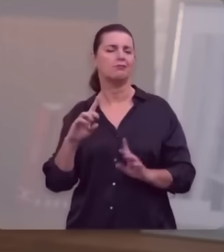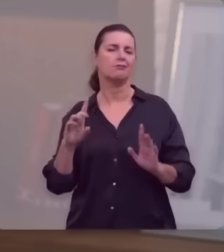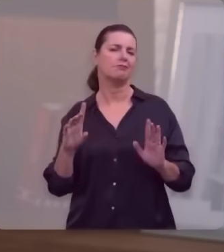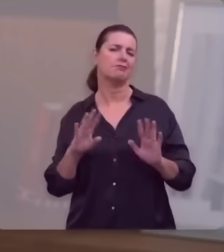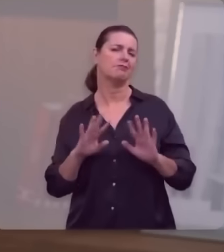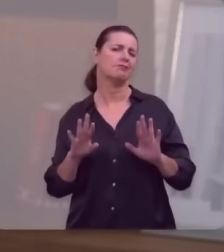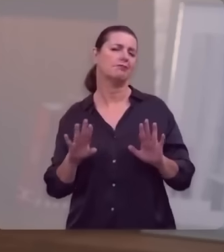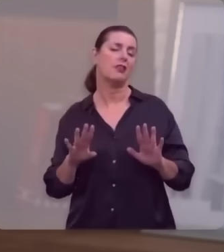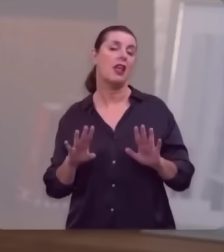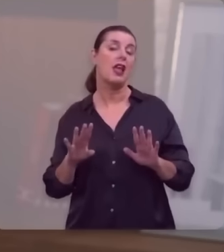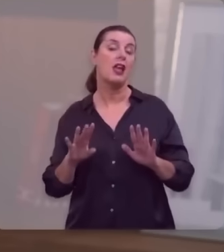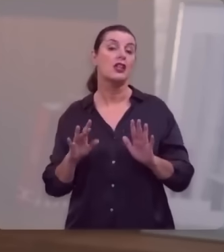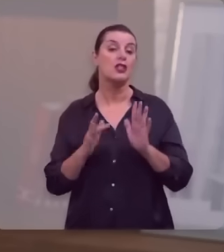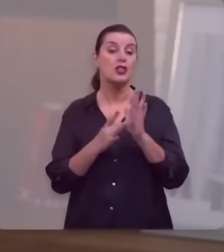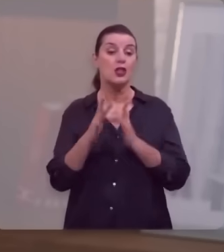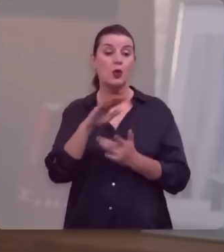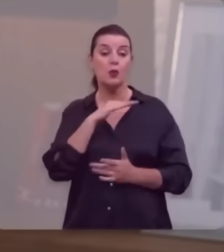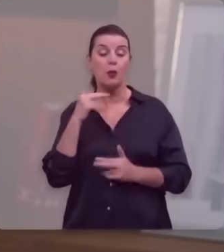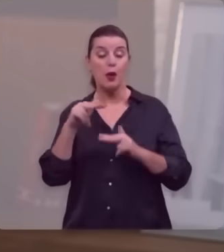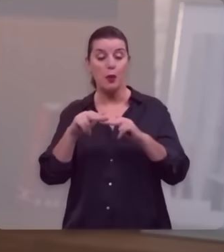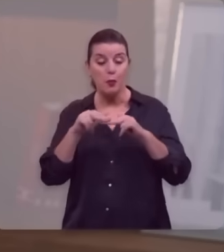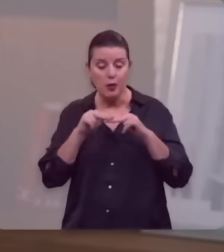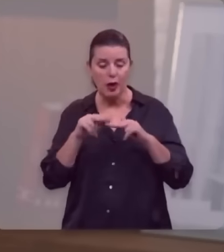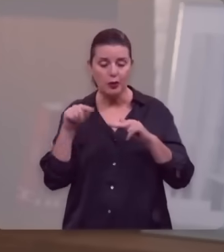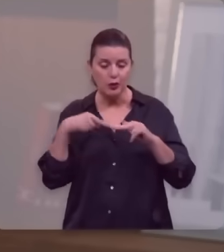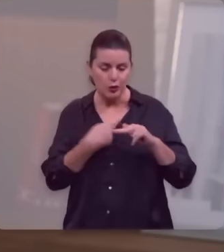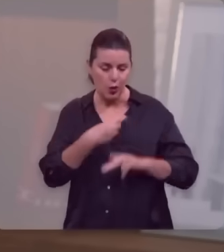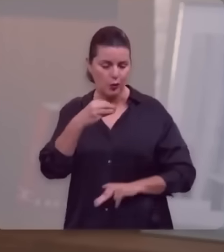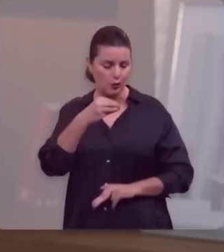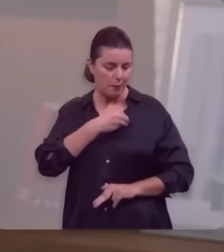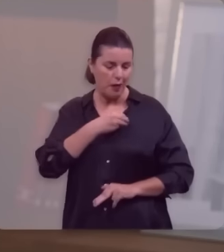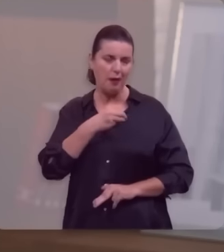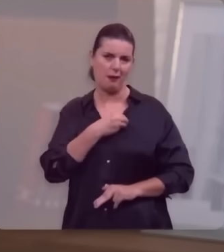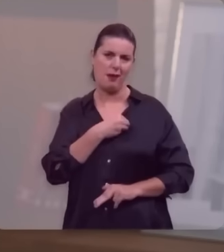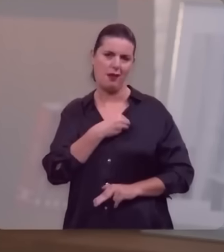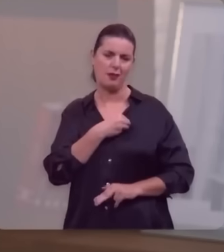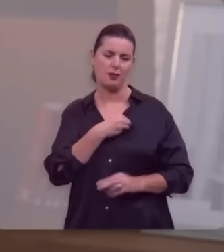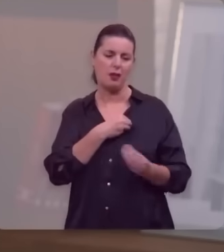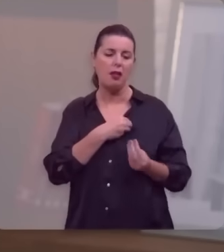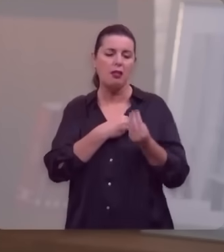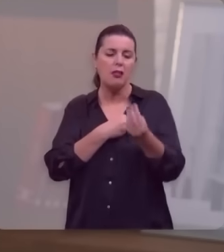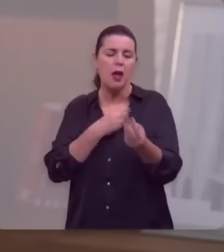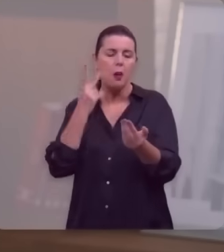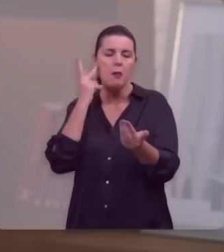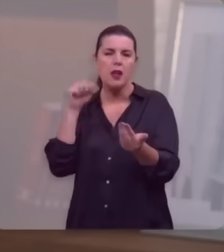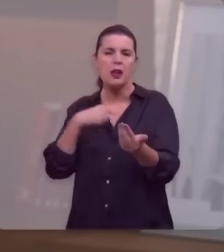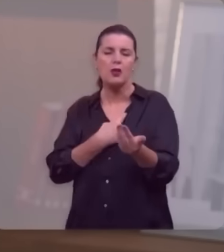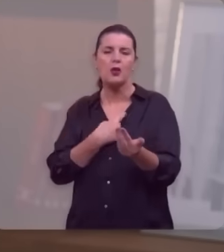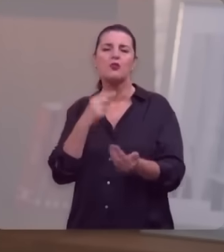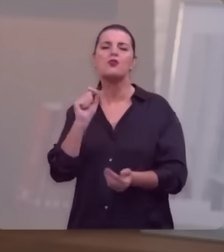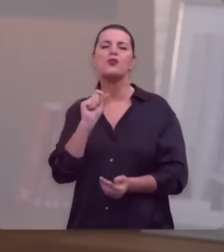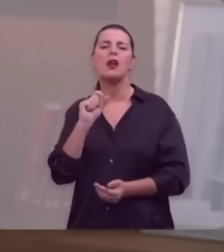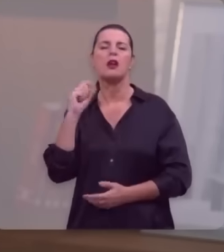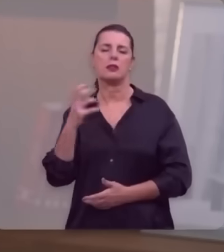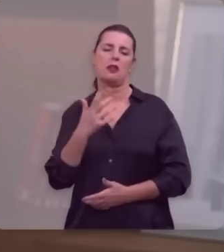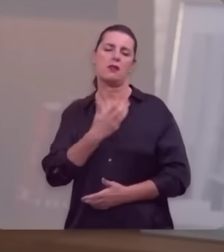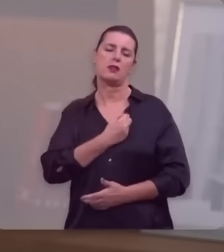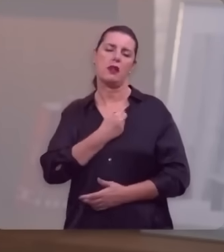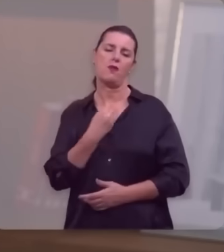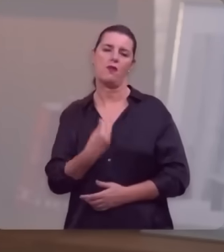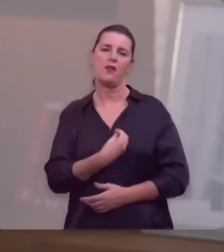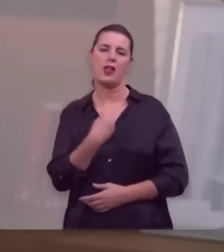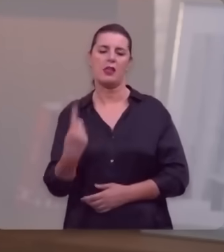deliberadamente pelos nossos pecados para nos conceder a salvação a vida